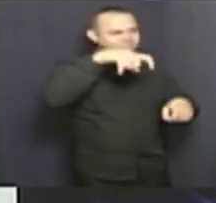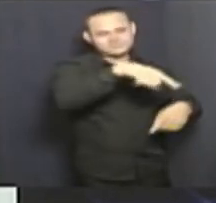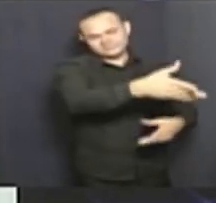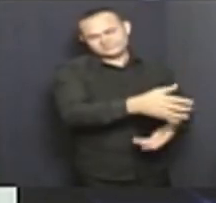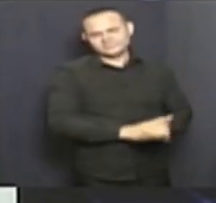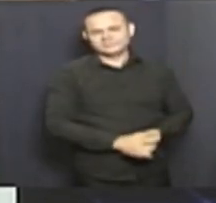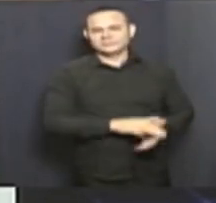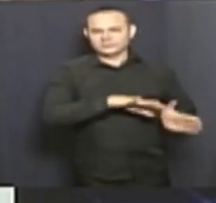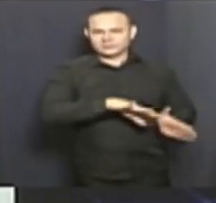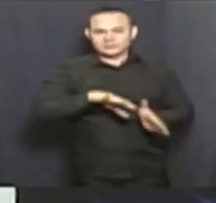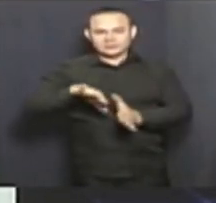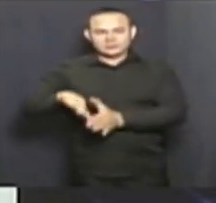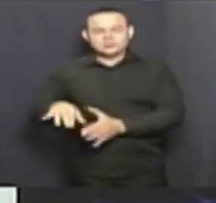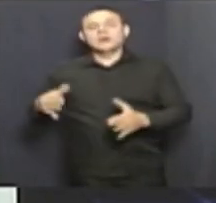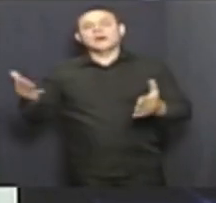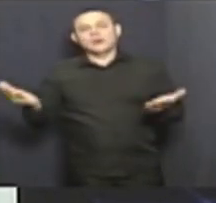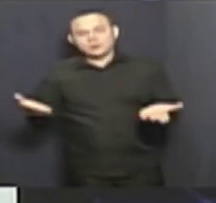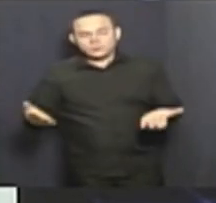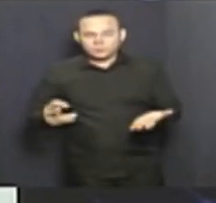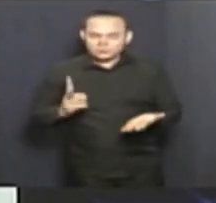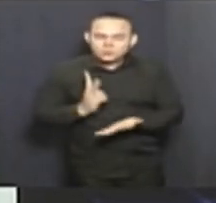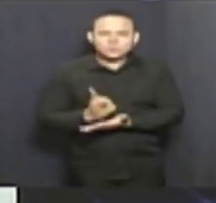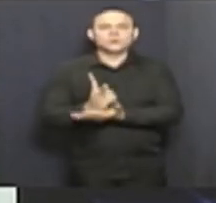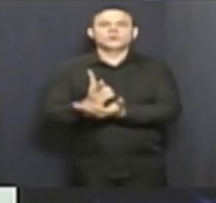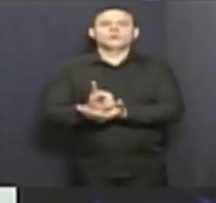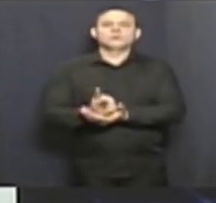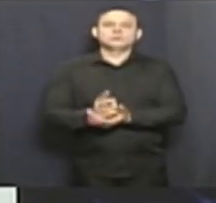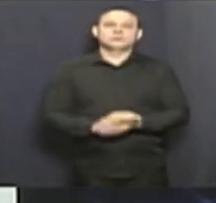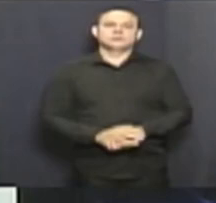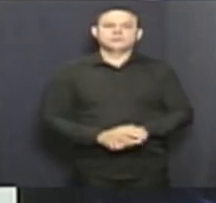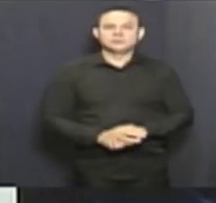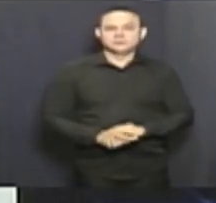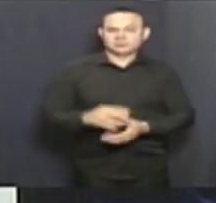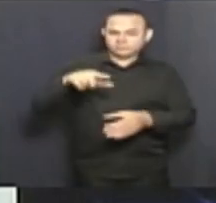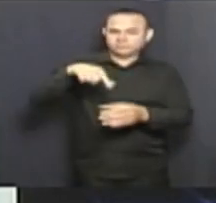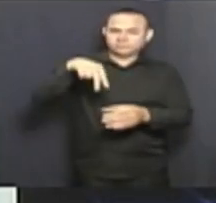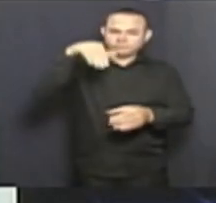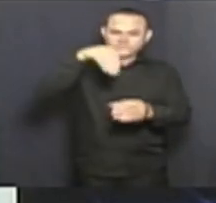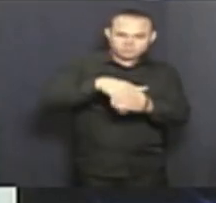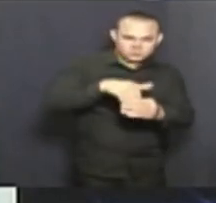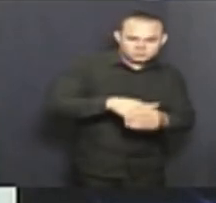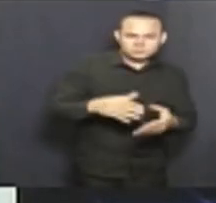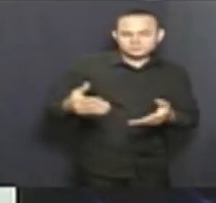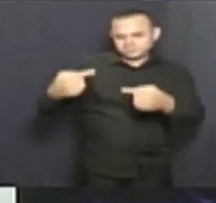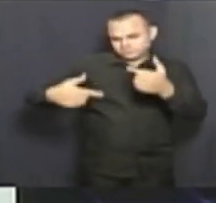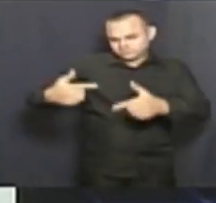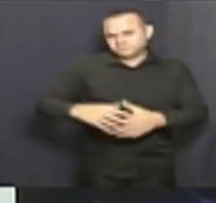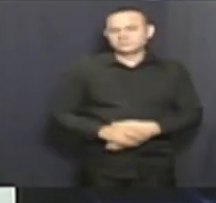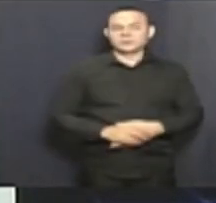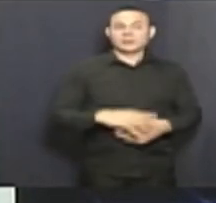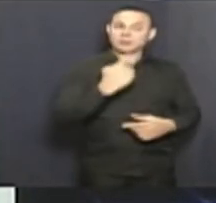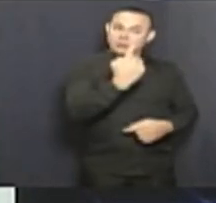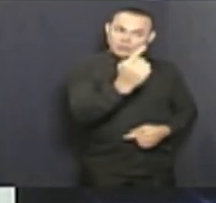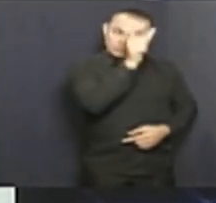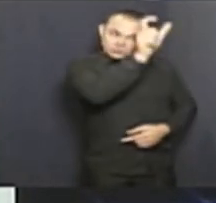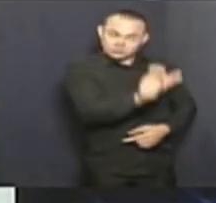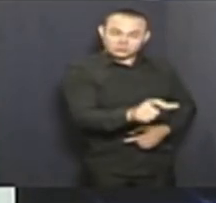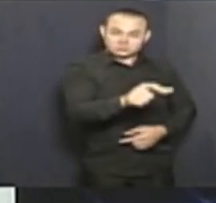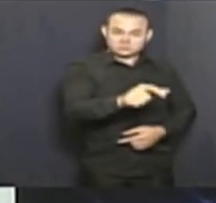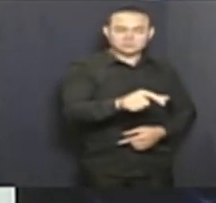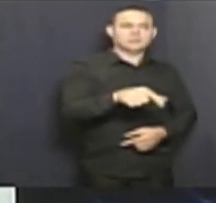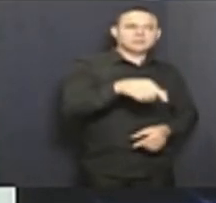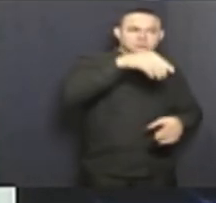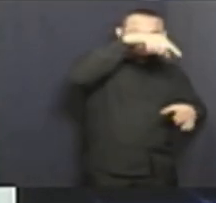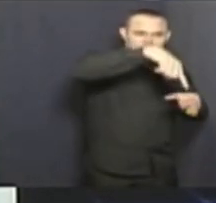conforme os decidimos aqui a votação no palco cada candidato decidir para qual candidato a fazer a pergunta qual o tema quem vai a